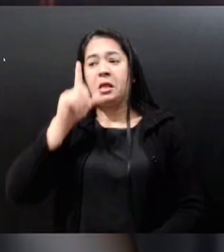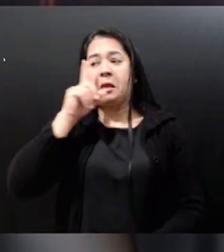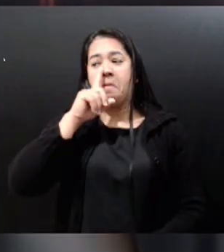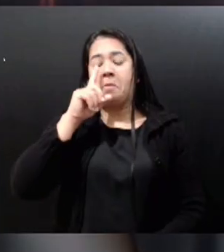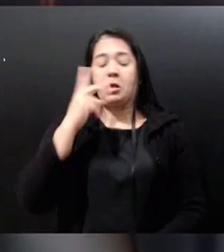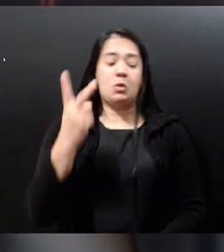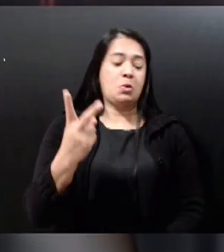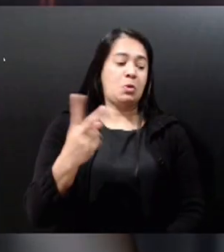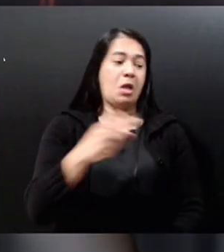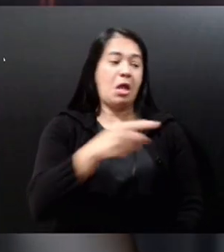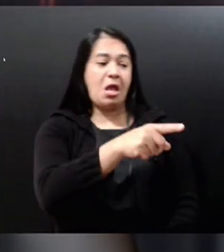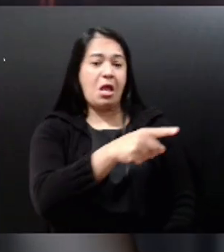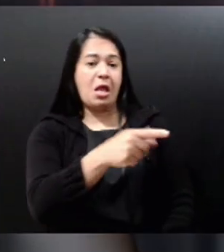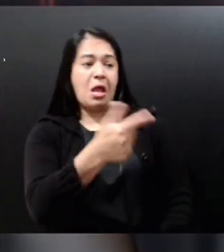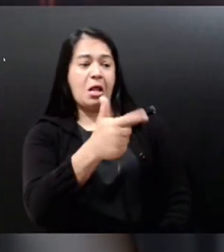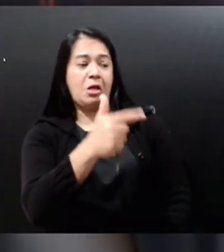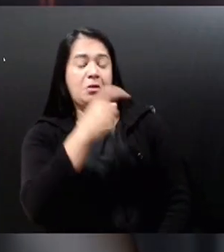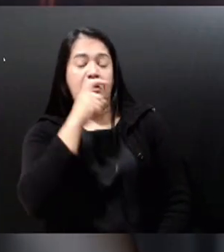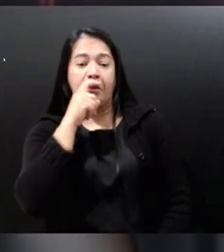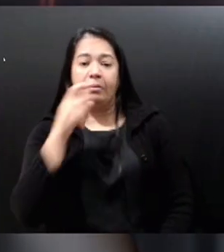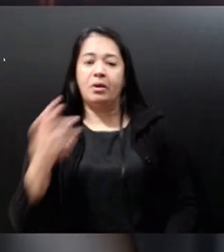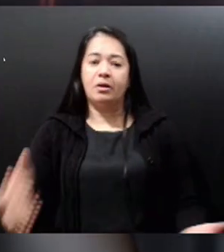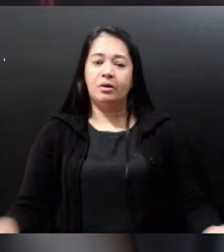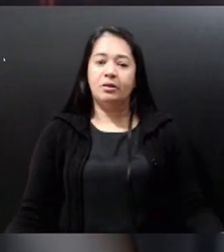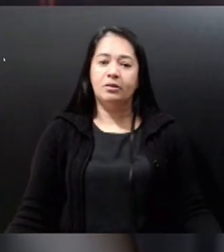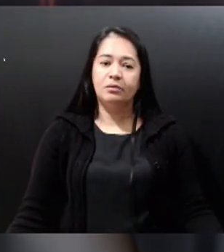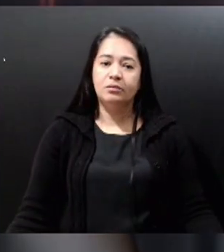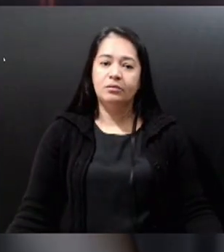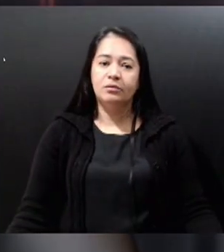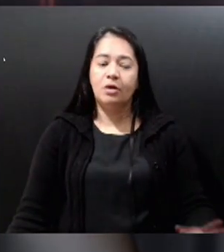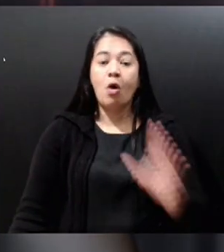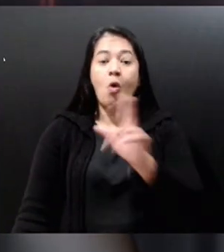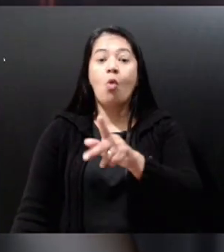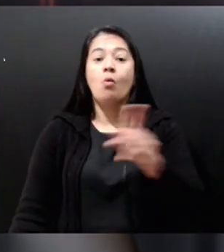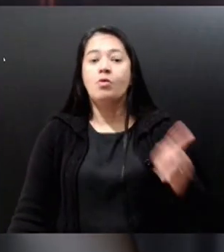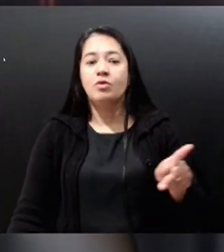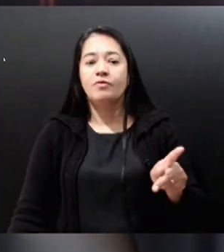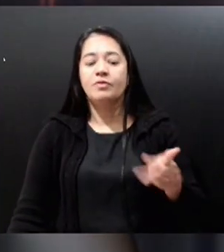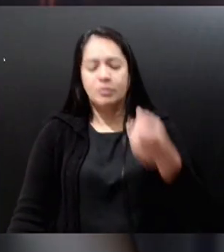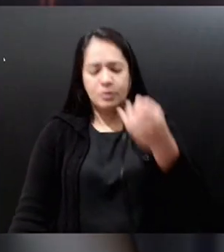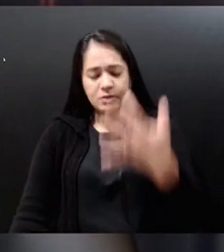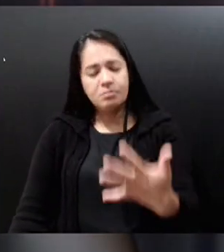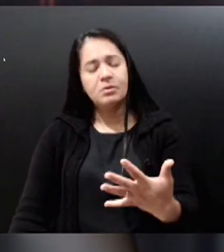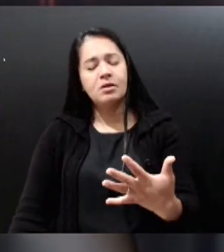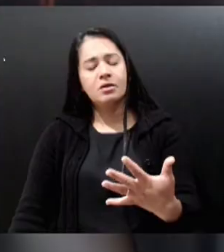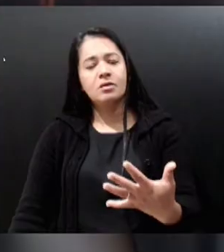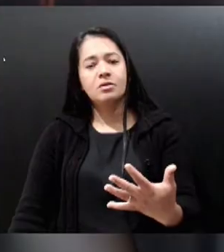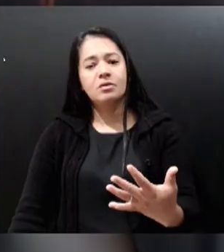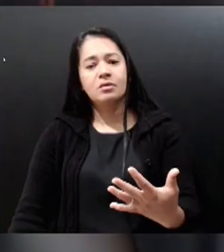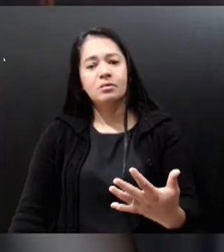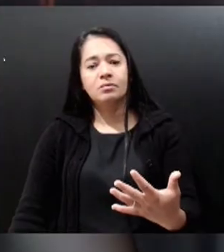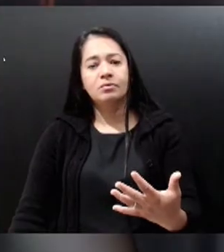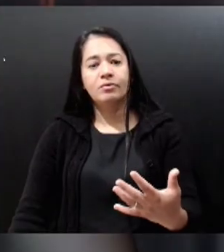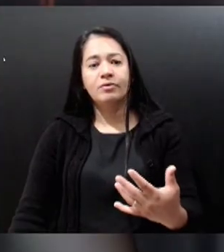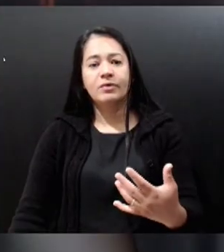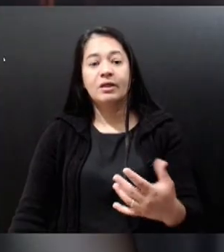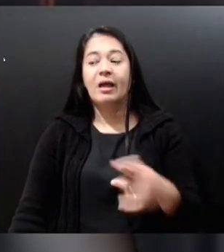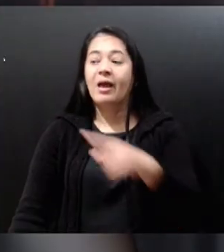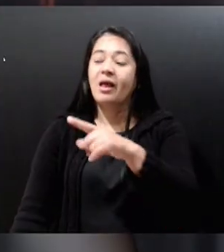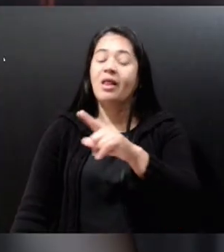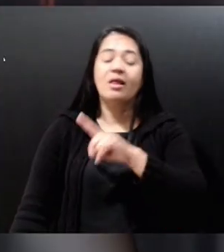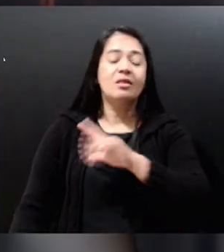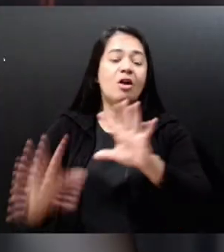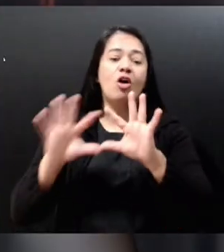tem pai. O professor trazer isso, mas ela tem uma família, né, que